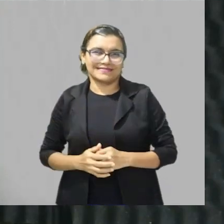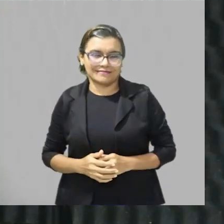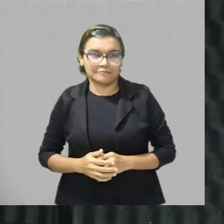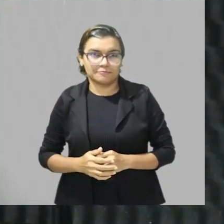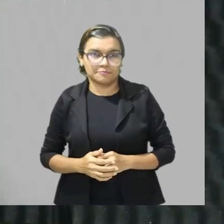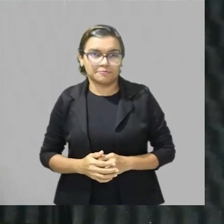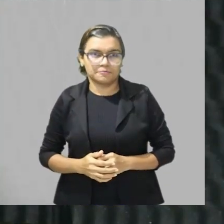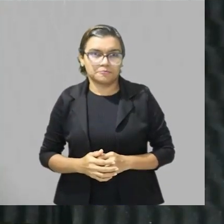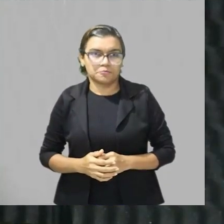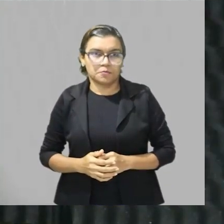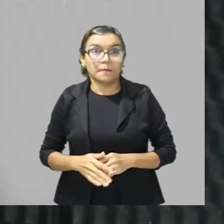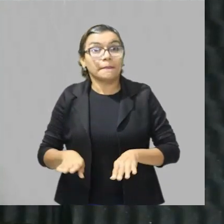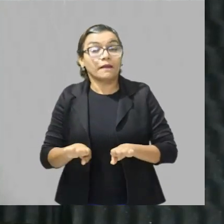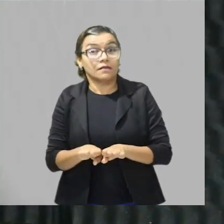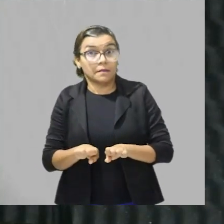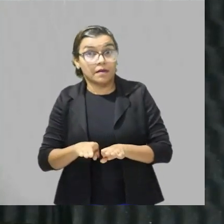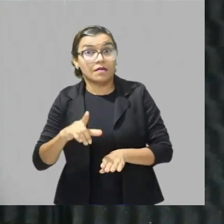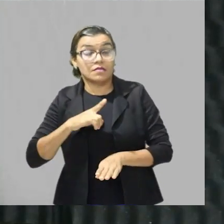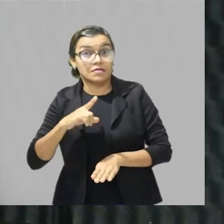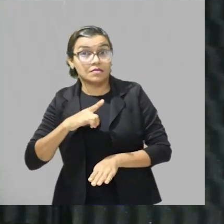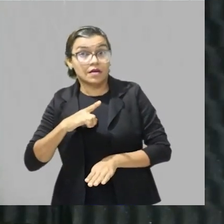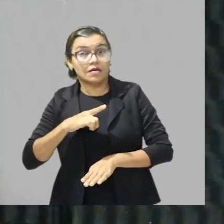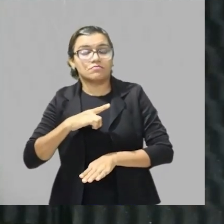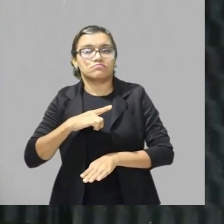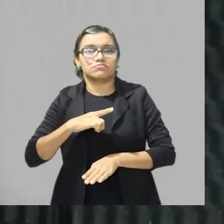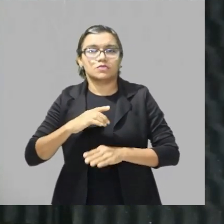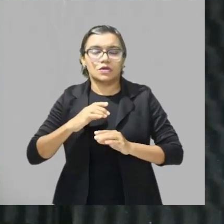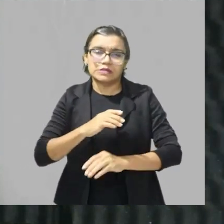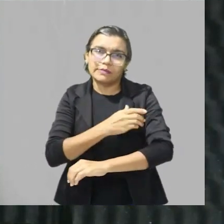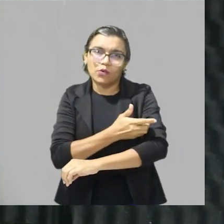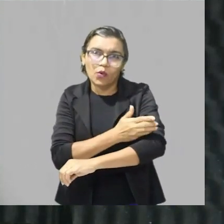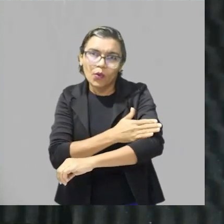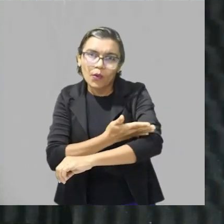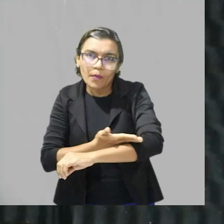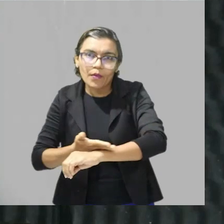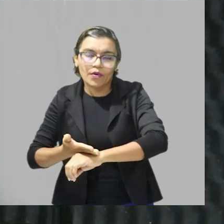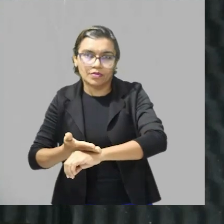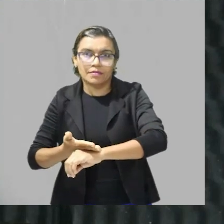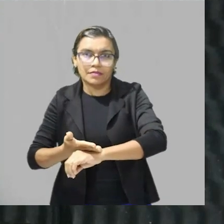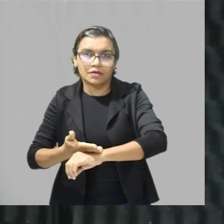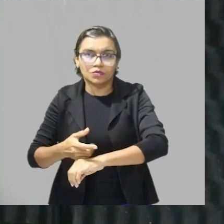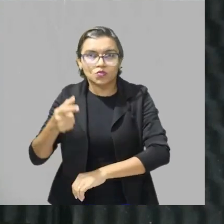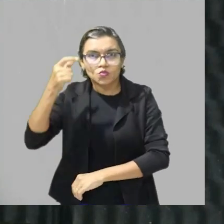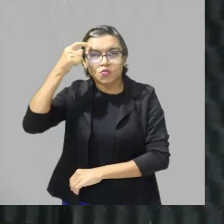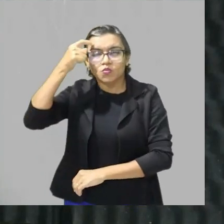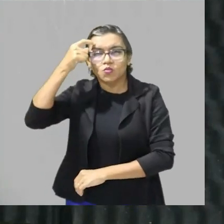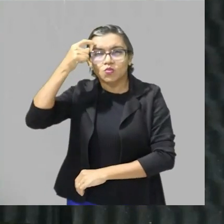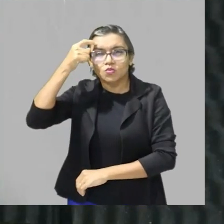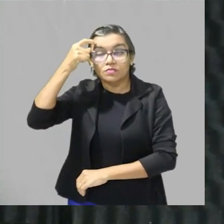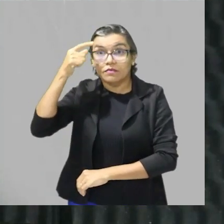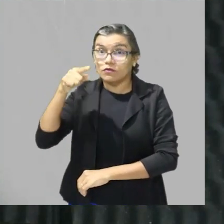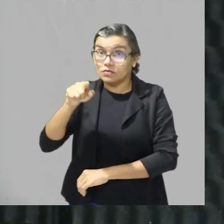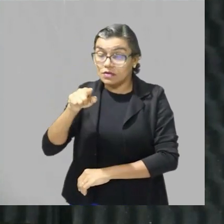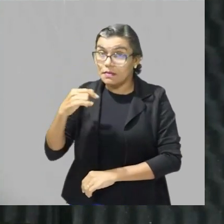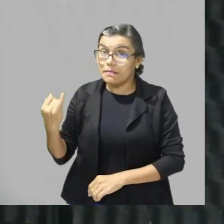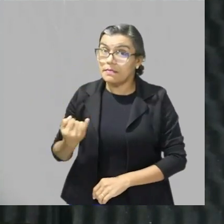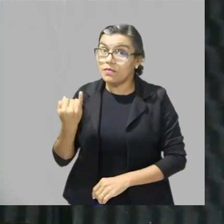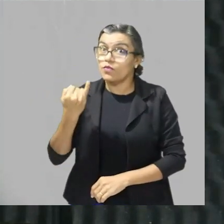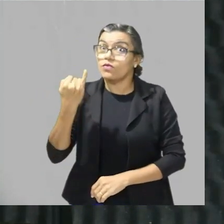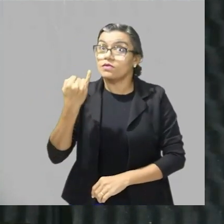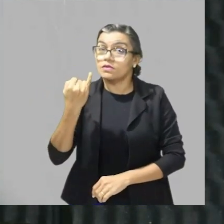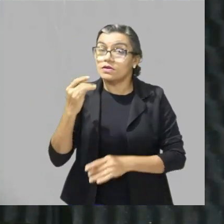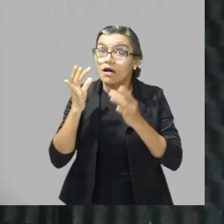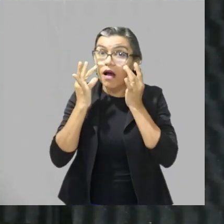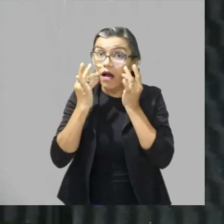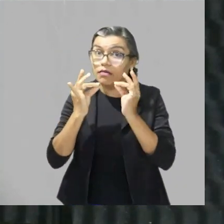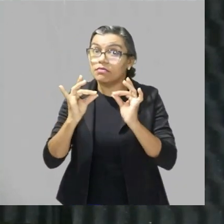pressupõe necessariamente de comportamentos cognitivos ou seja do pensamento daí a importância você prestar atenção nas aulas de